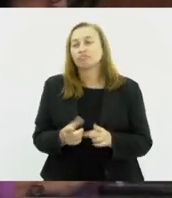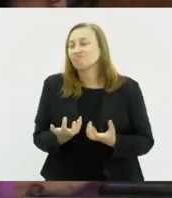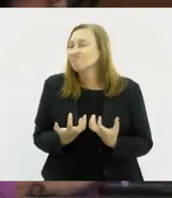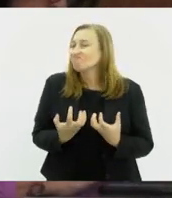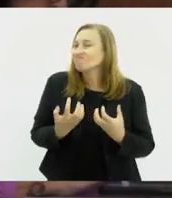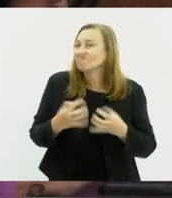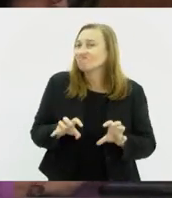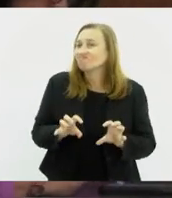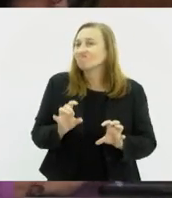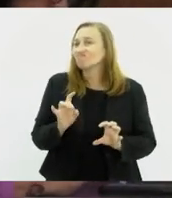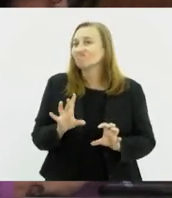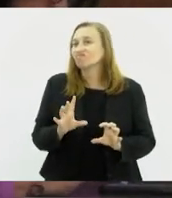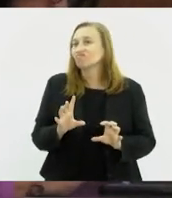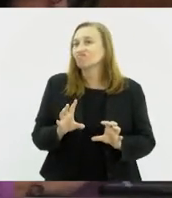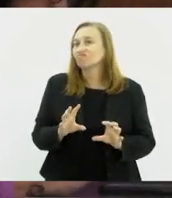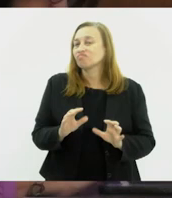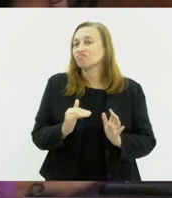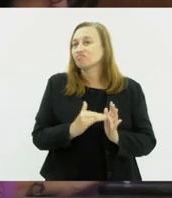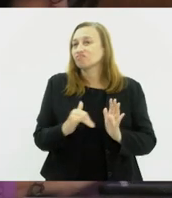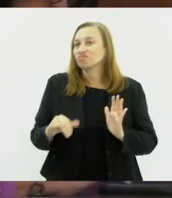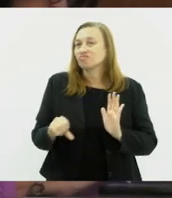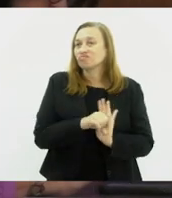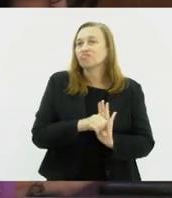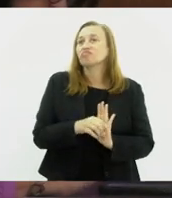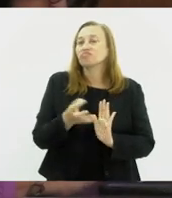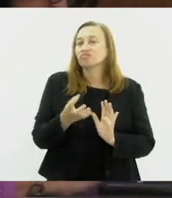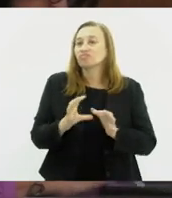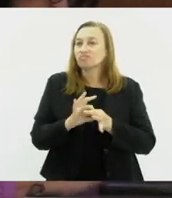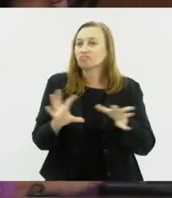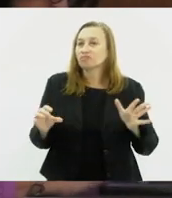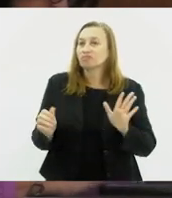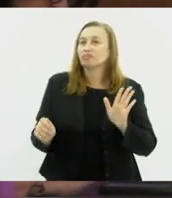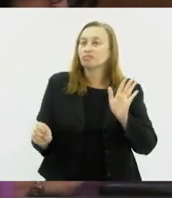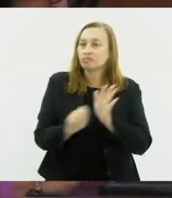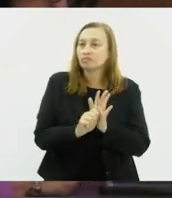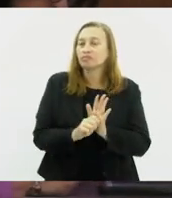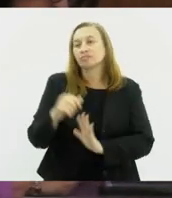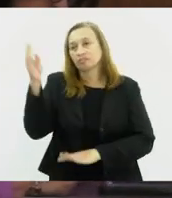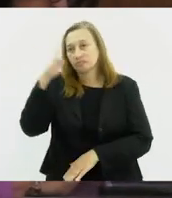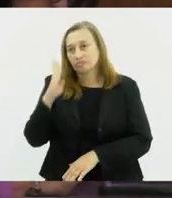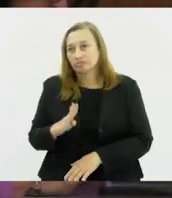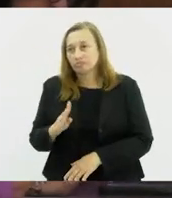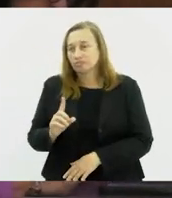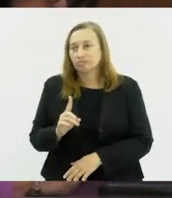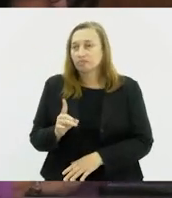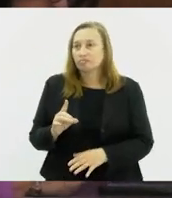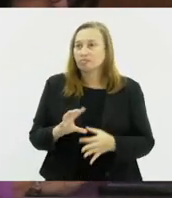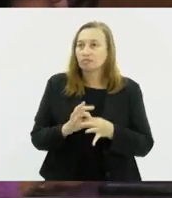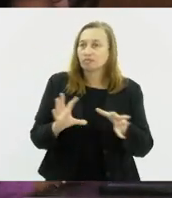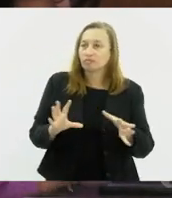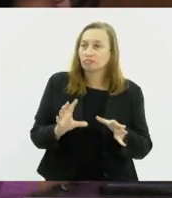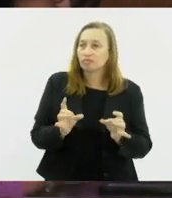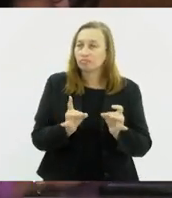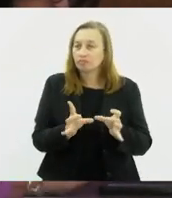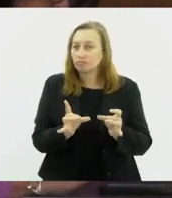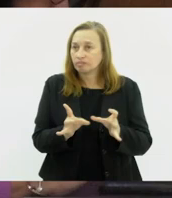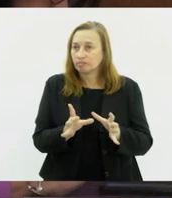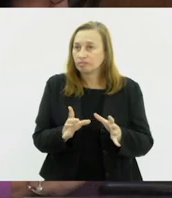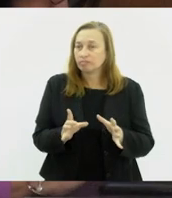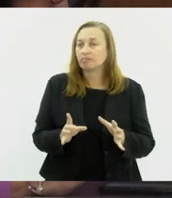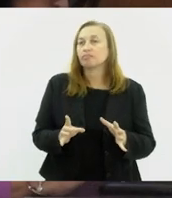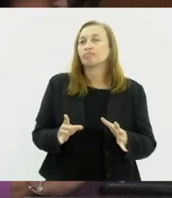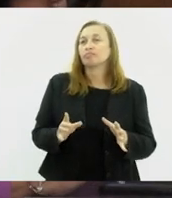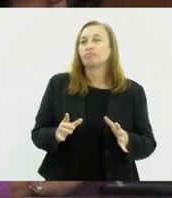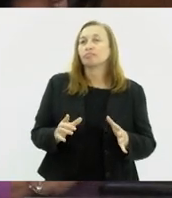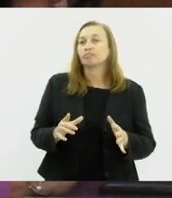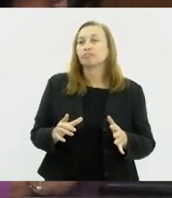quer só a descriminalização a gente quer a legalização da maconha no Brasil e não uma legalização pro mercado uma legalização pra